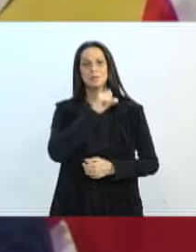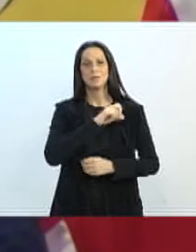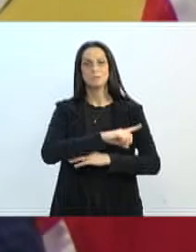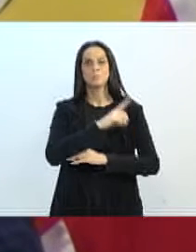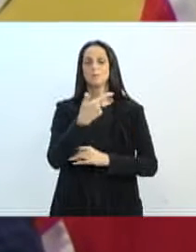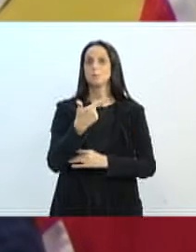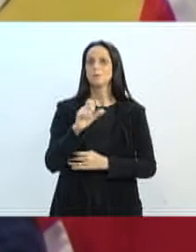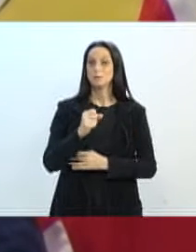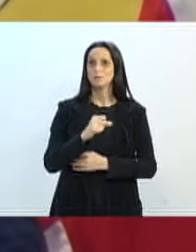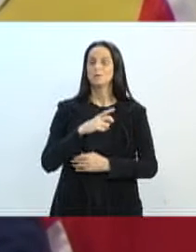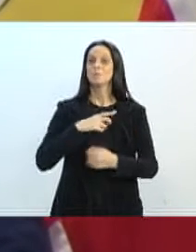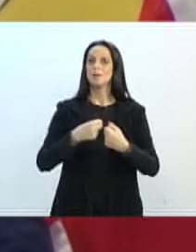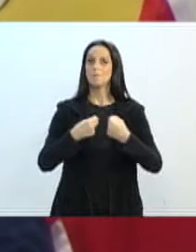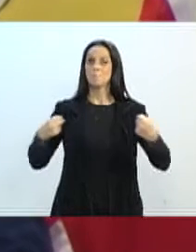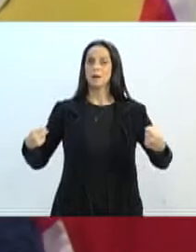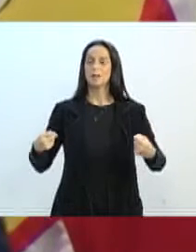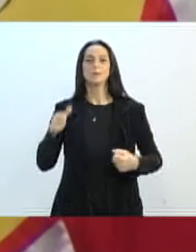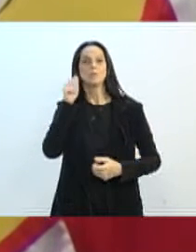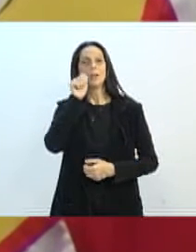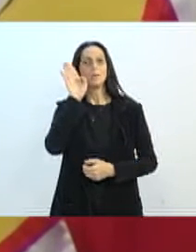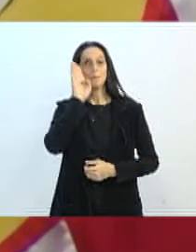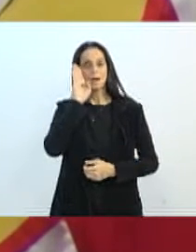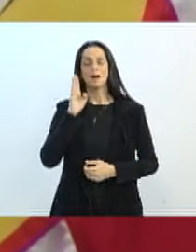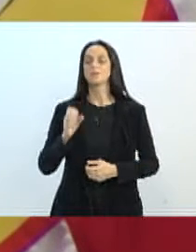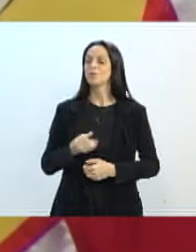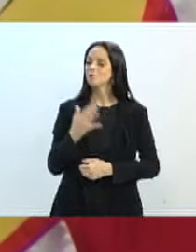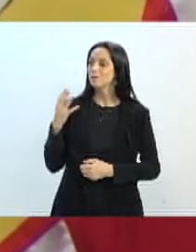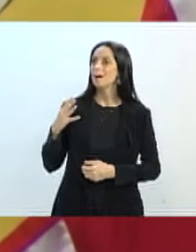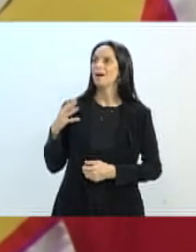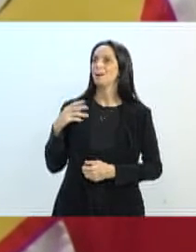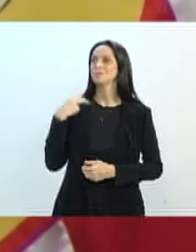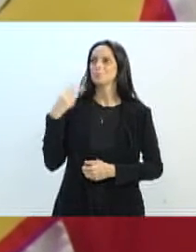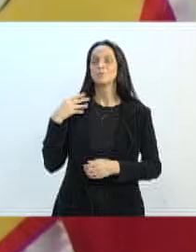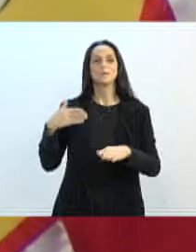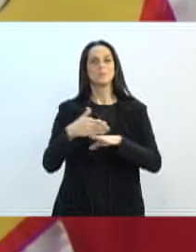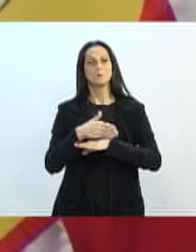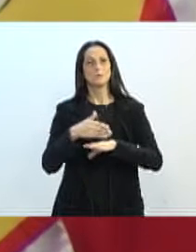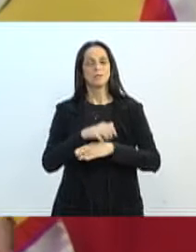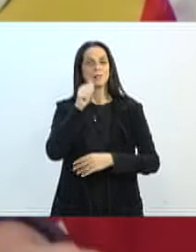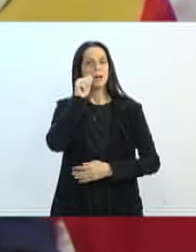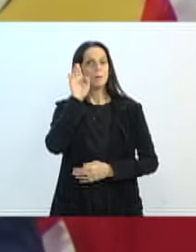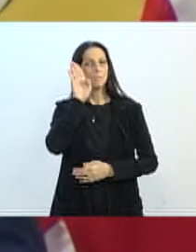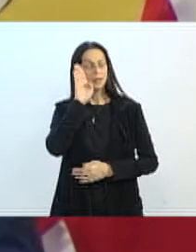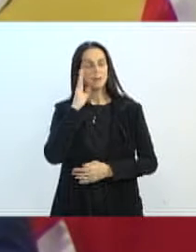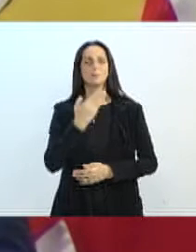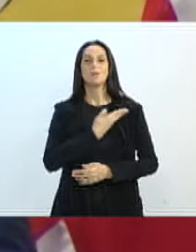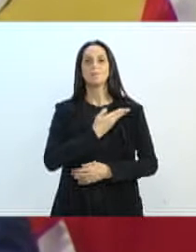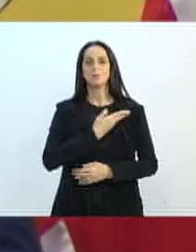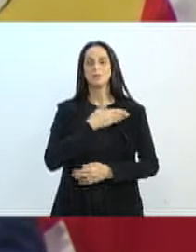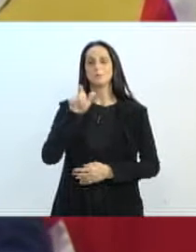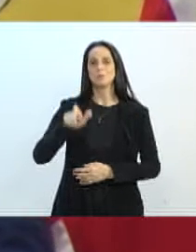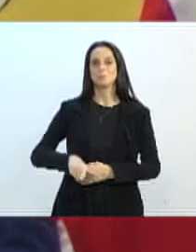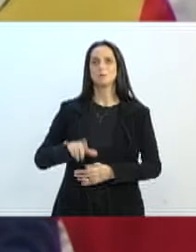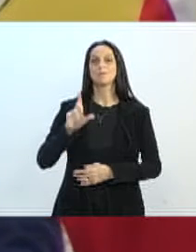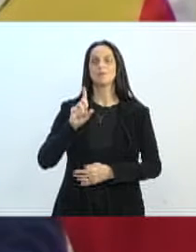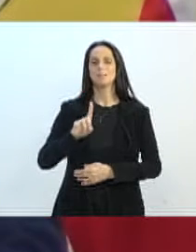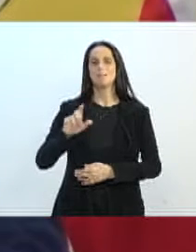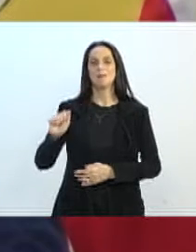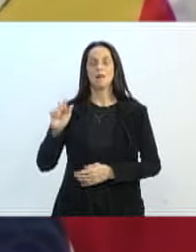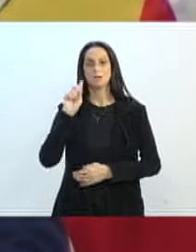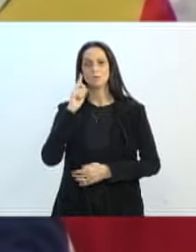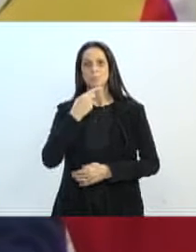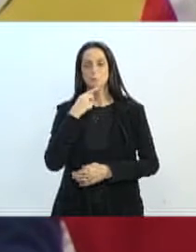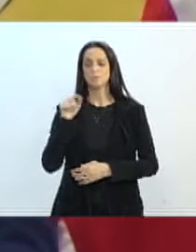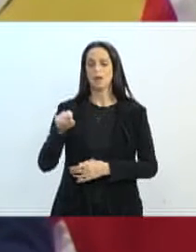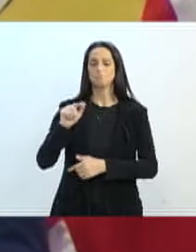nós vamos ter o pedágio da Abada, muitos colegas vereadores participam, a Associação dos Amigos e Deficientes Auditivos faz um belíssimo trabalho